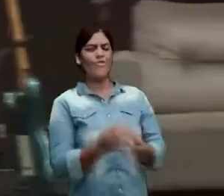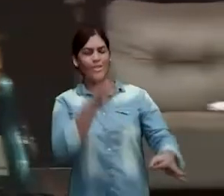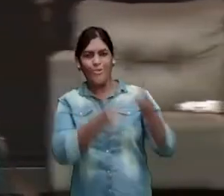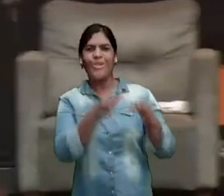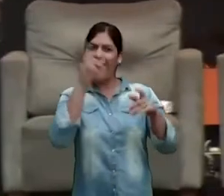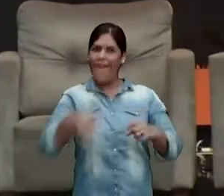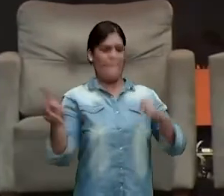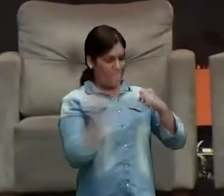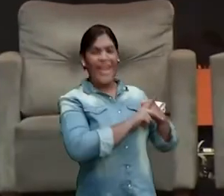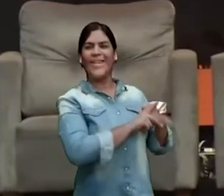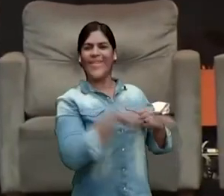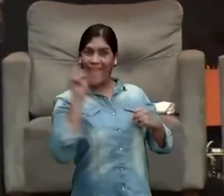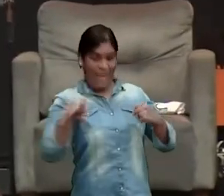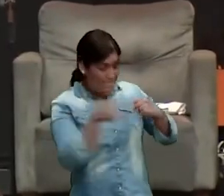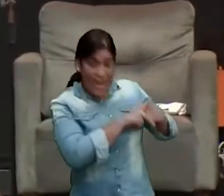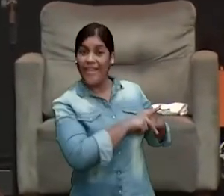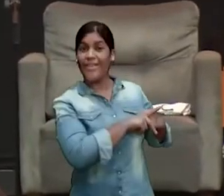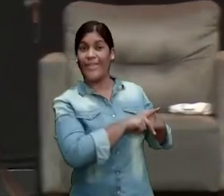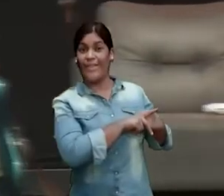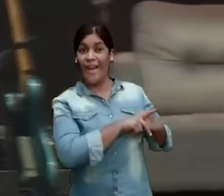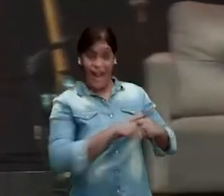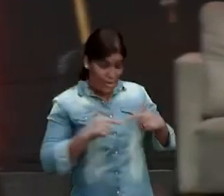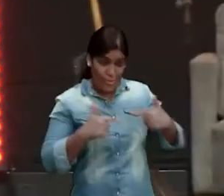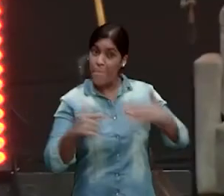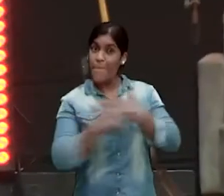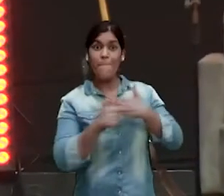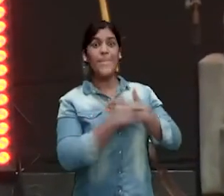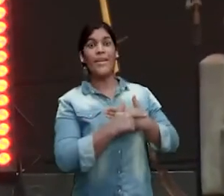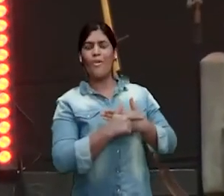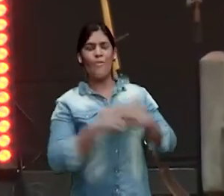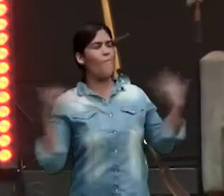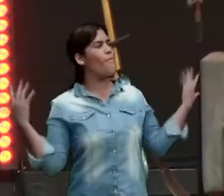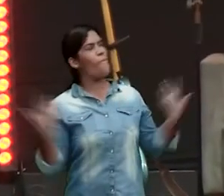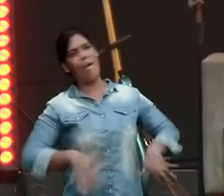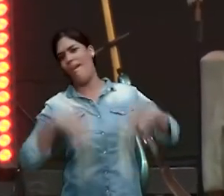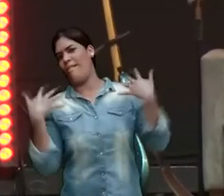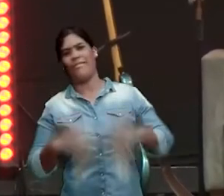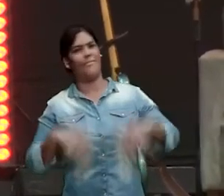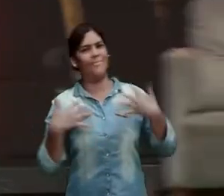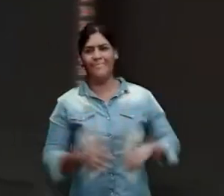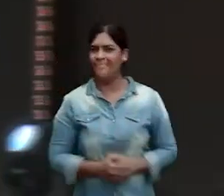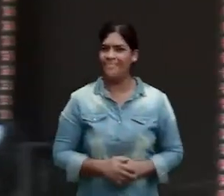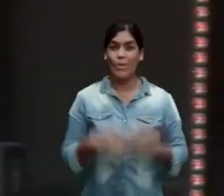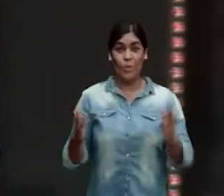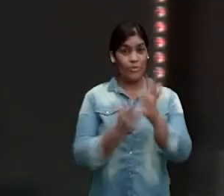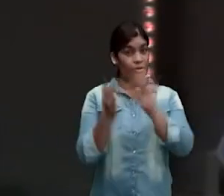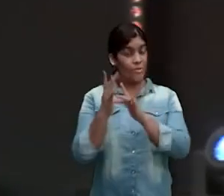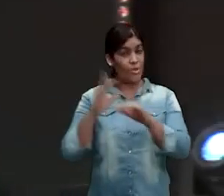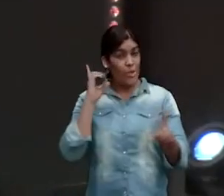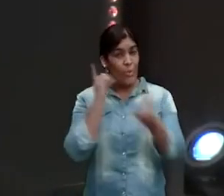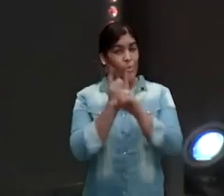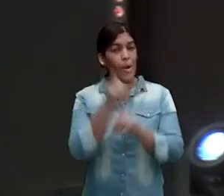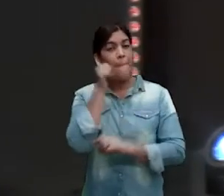Justiça É ele é ele pega assumir o papel coisa incrível e quando Jesus encontrou com aquela mulher